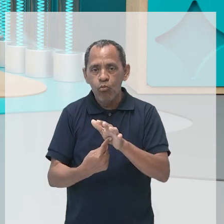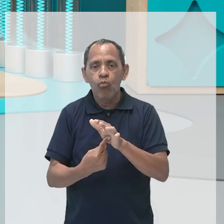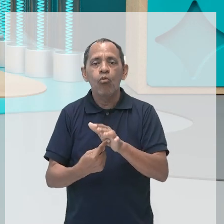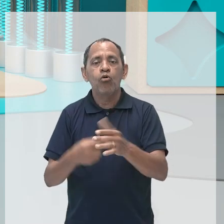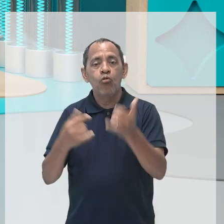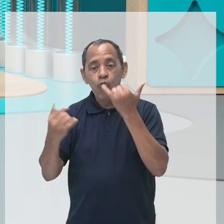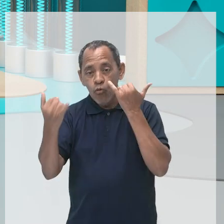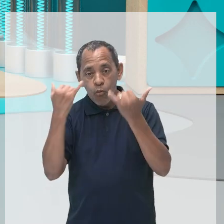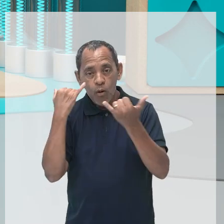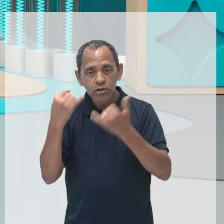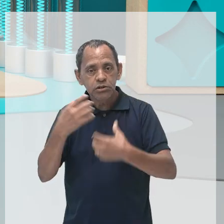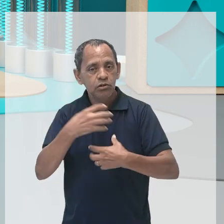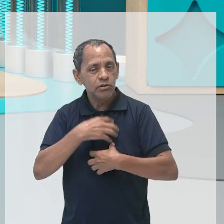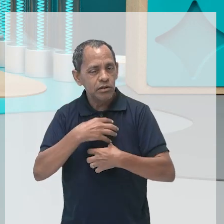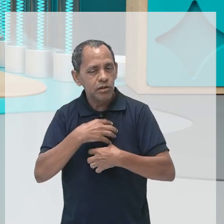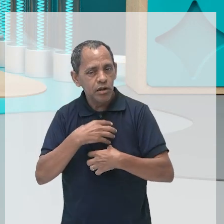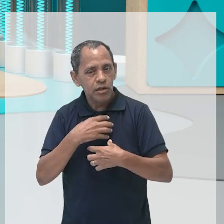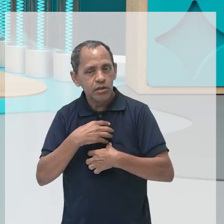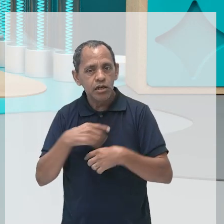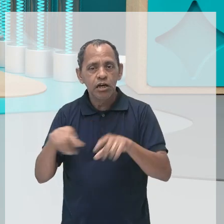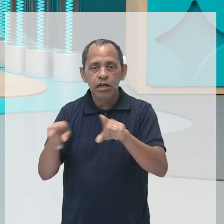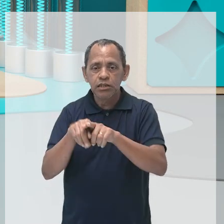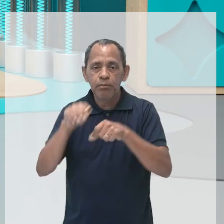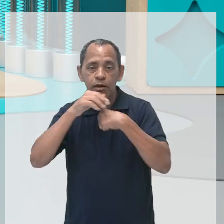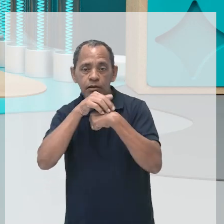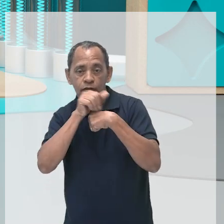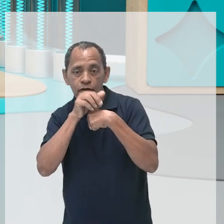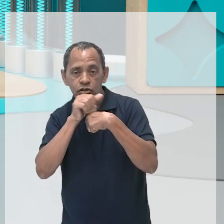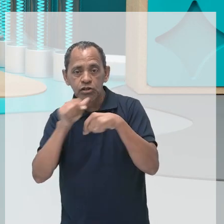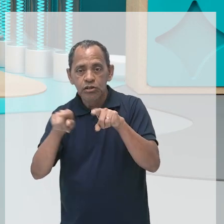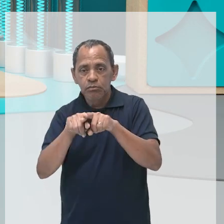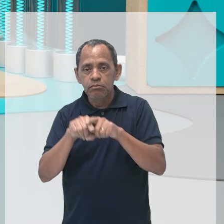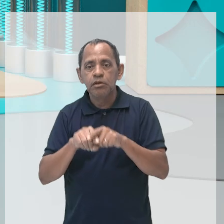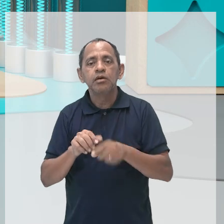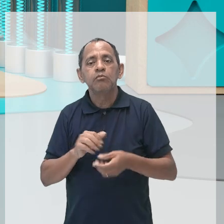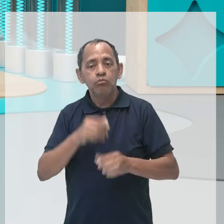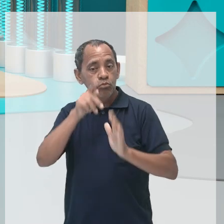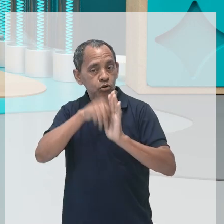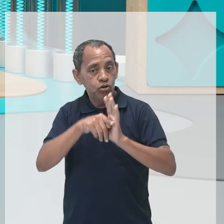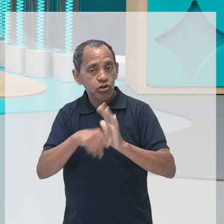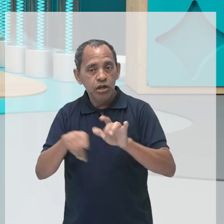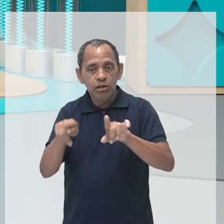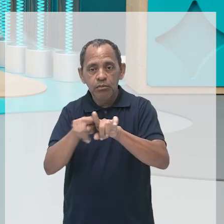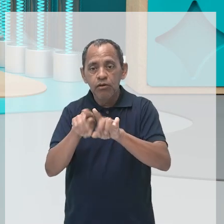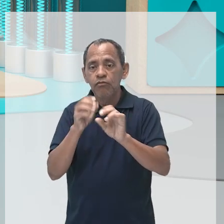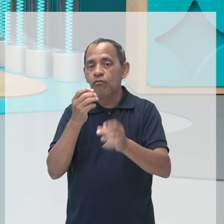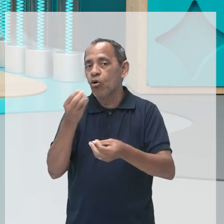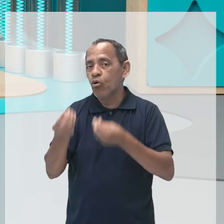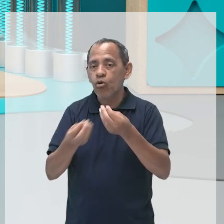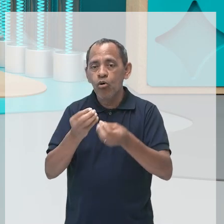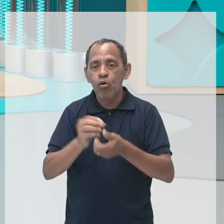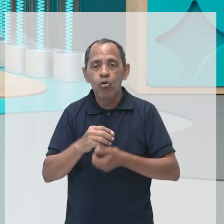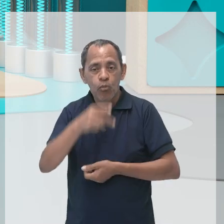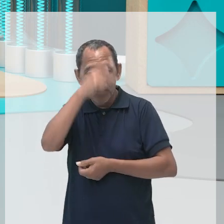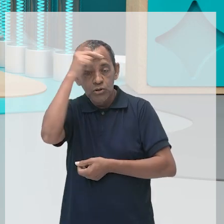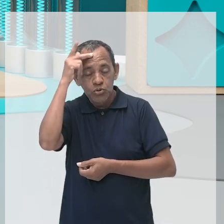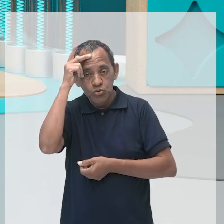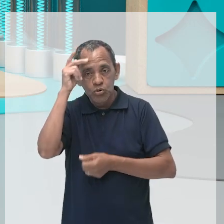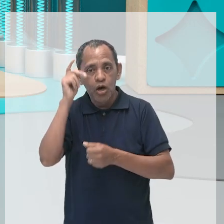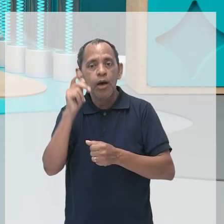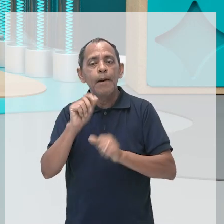emocional, traz um lado afetivo para a campanha que faz a identificação, que faz com que aquela pessoa